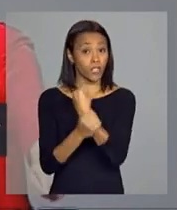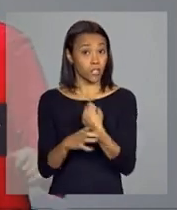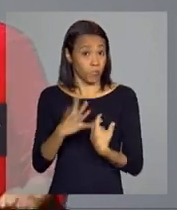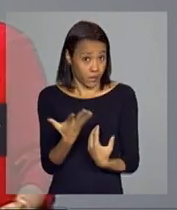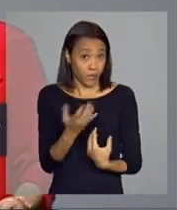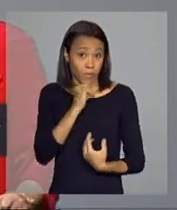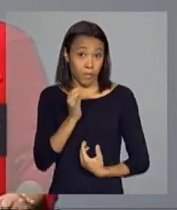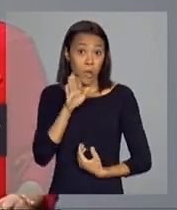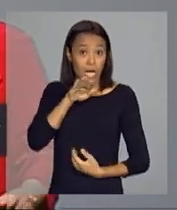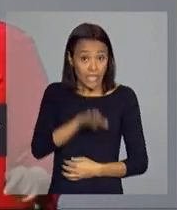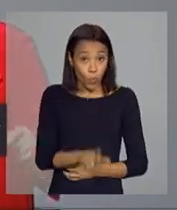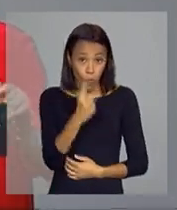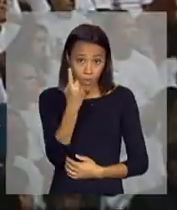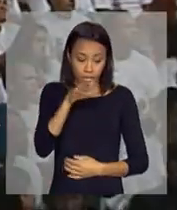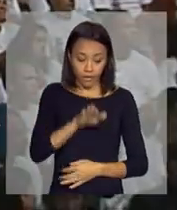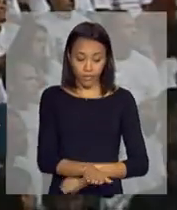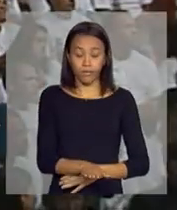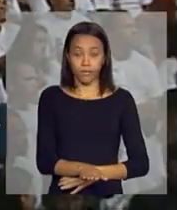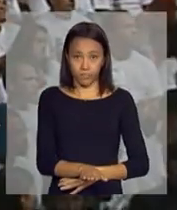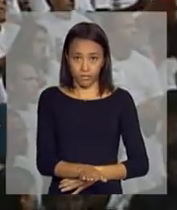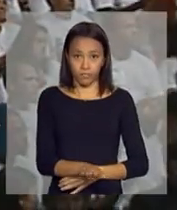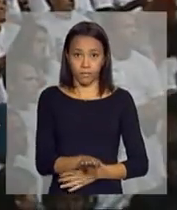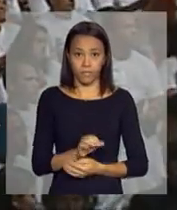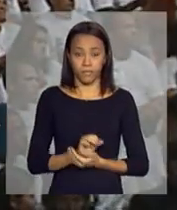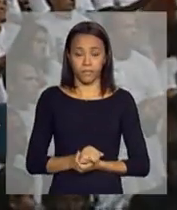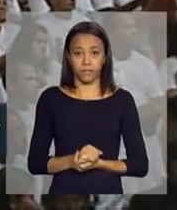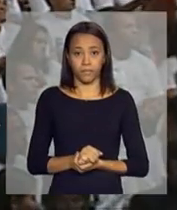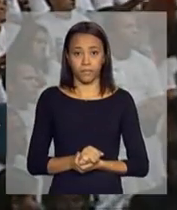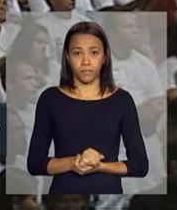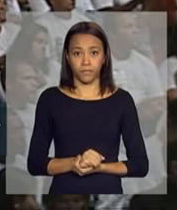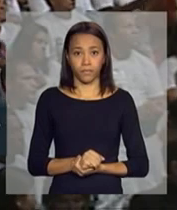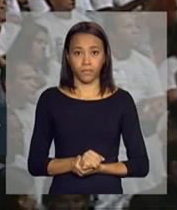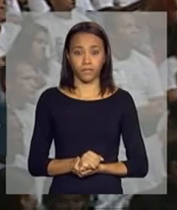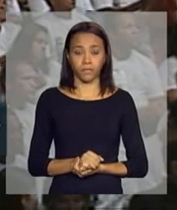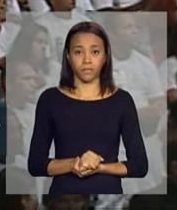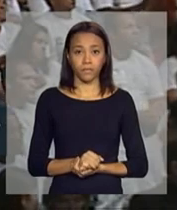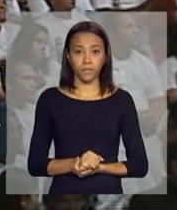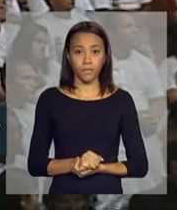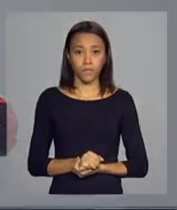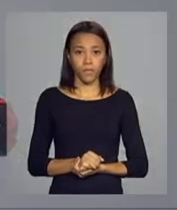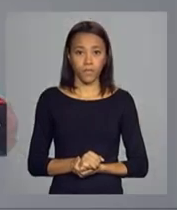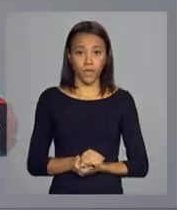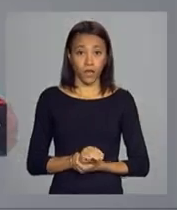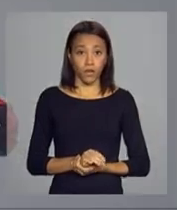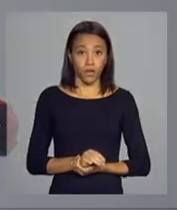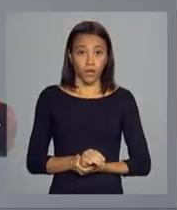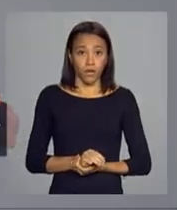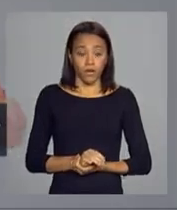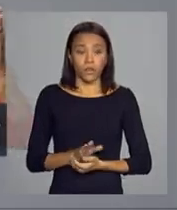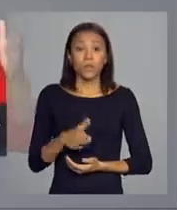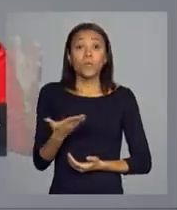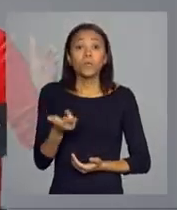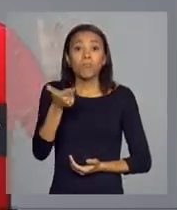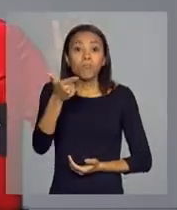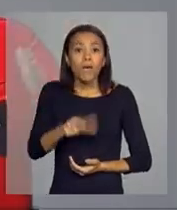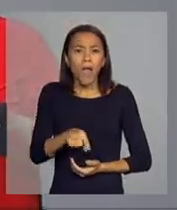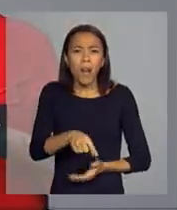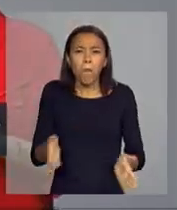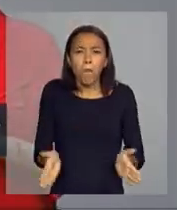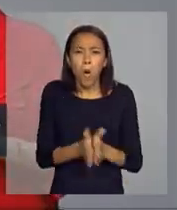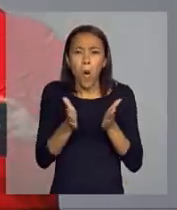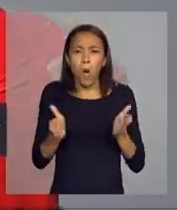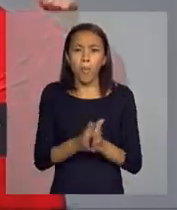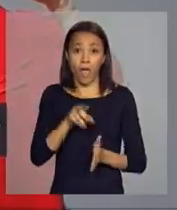uma criança E quanto mais pobre for